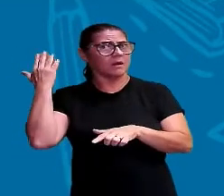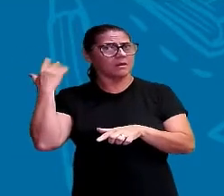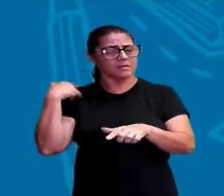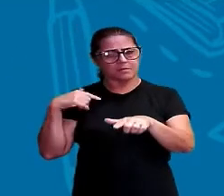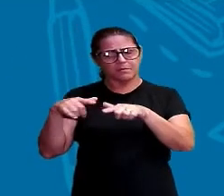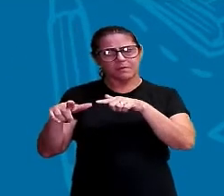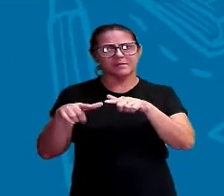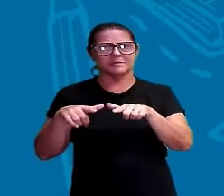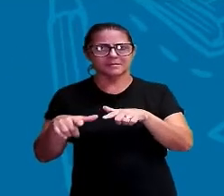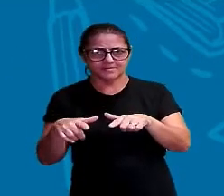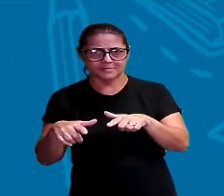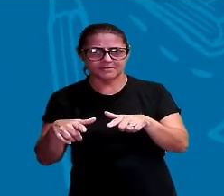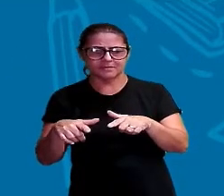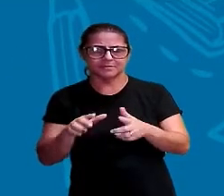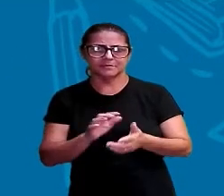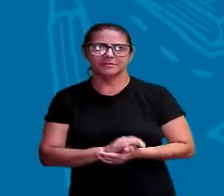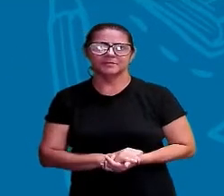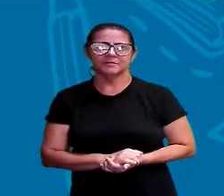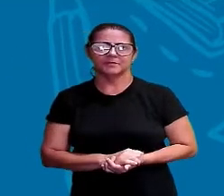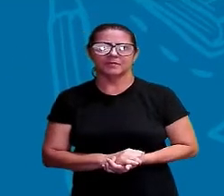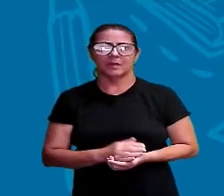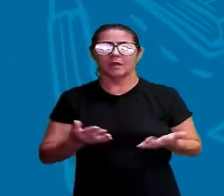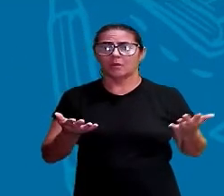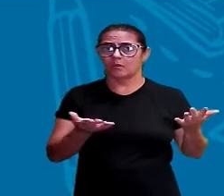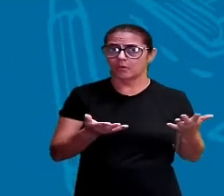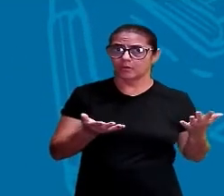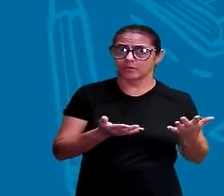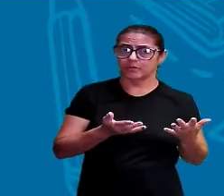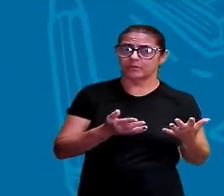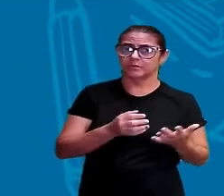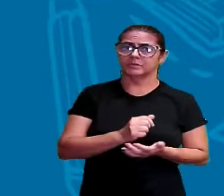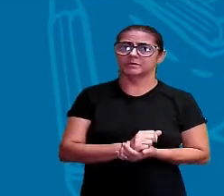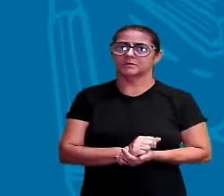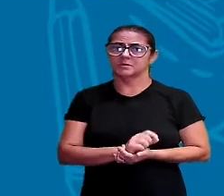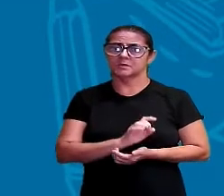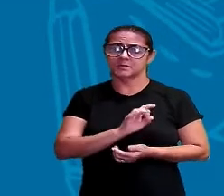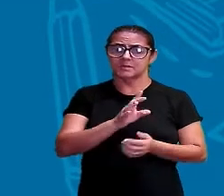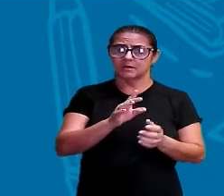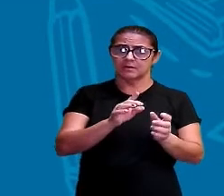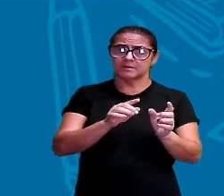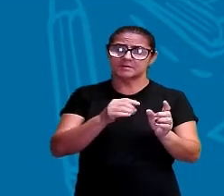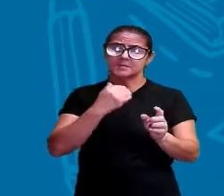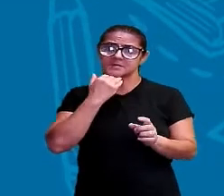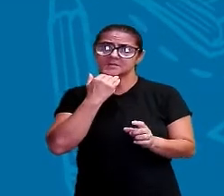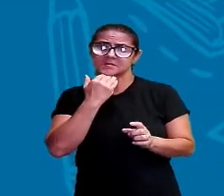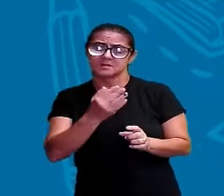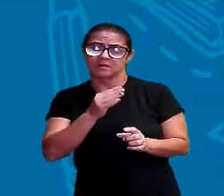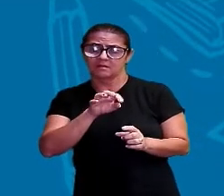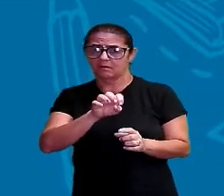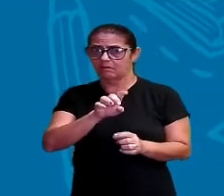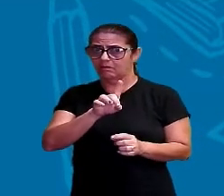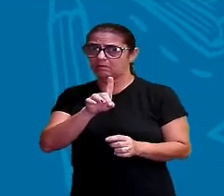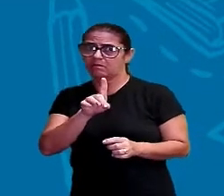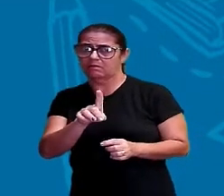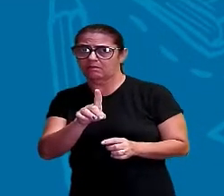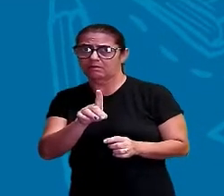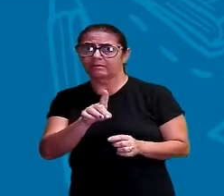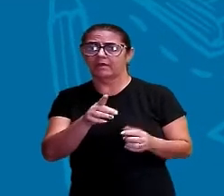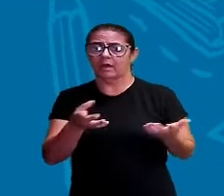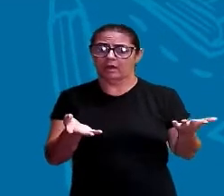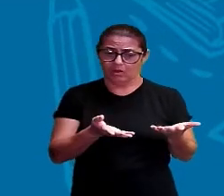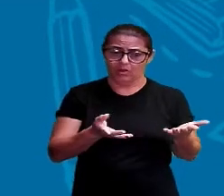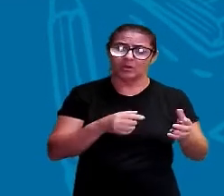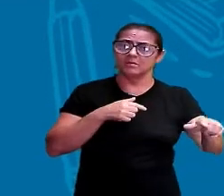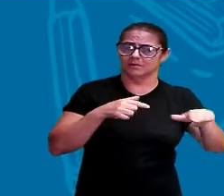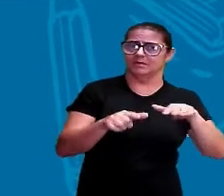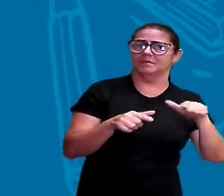primeira forma, ele tem um sentido de presente. Mas se eu coloco na forma de passado, worked, ele